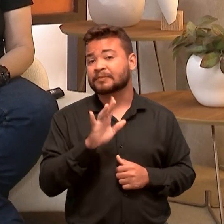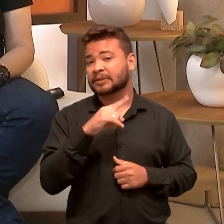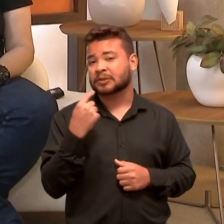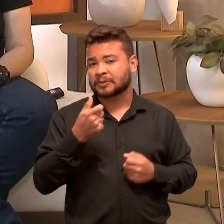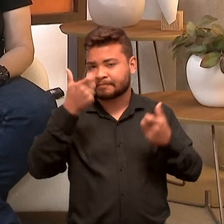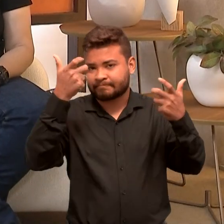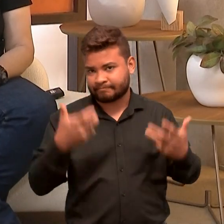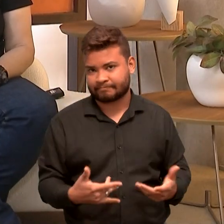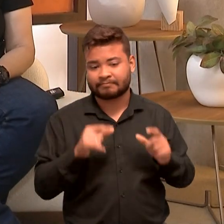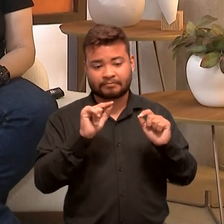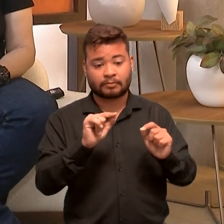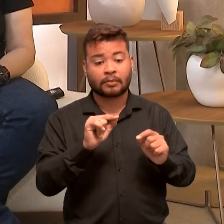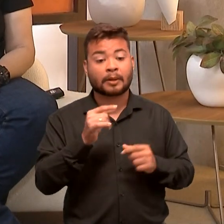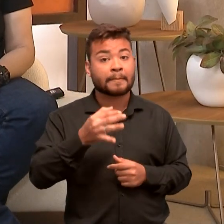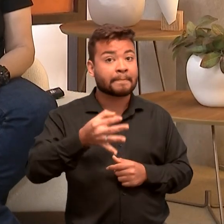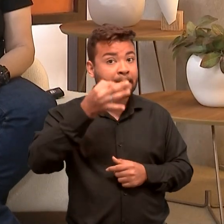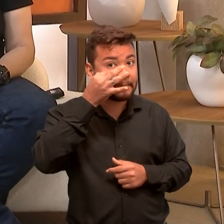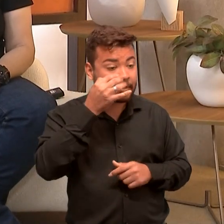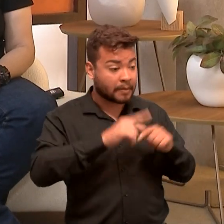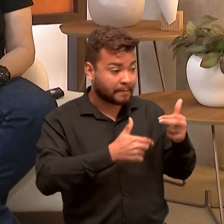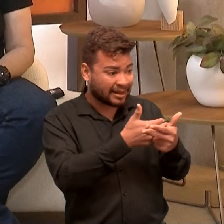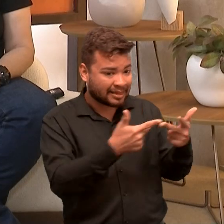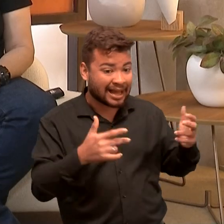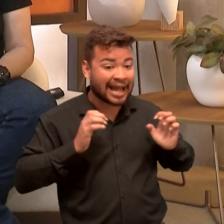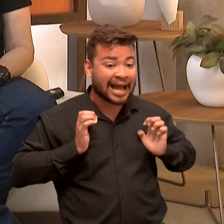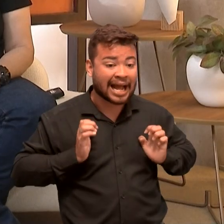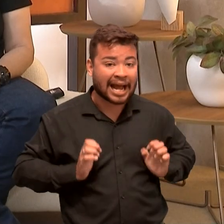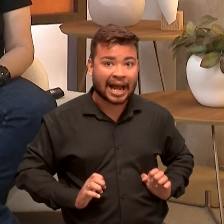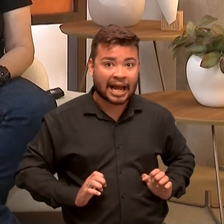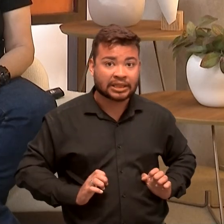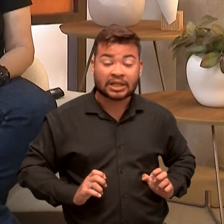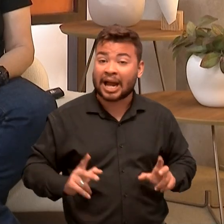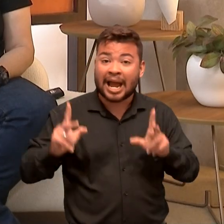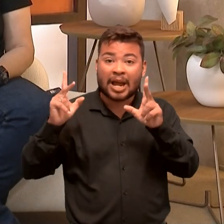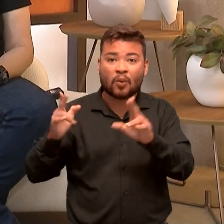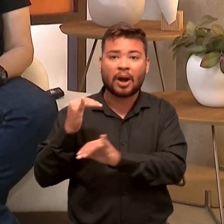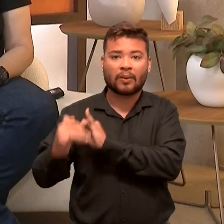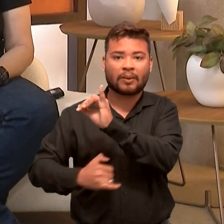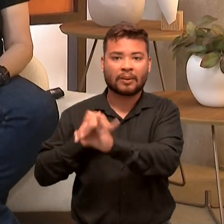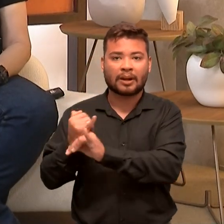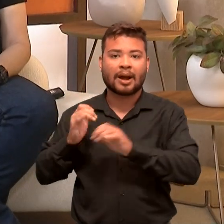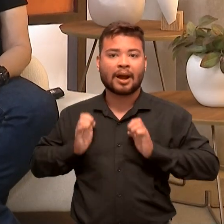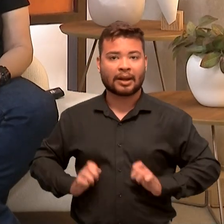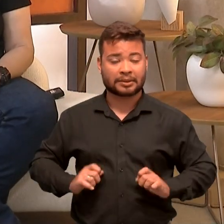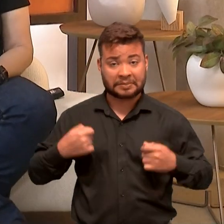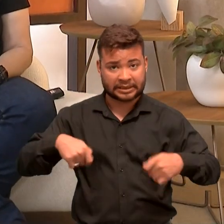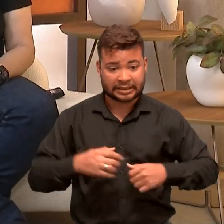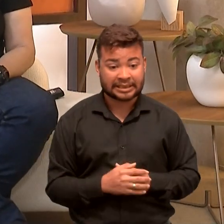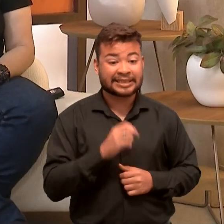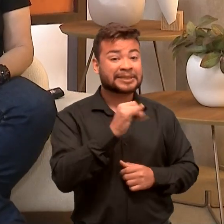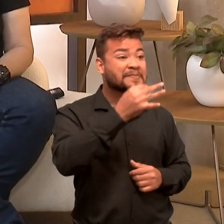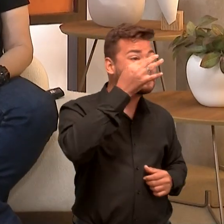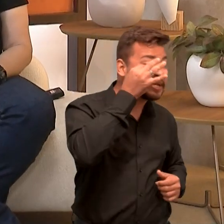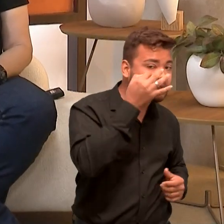a ética no presencial, no material, ela é a mesma no virtual. O que eu não posso no presencial, eu também